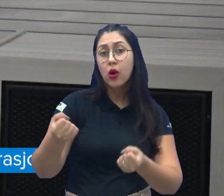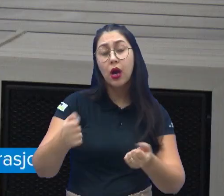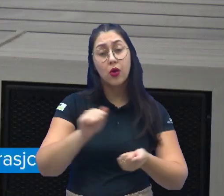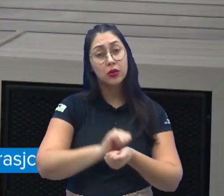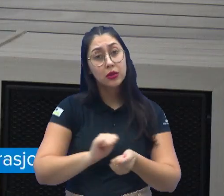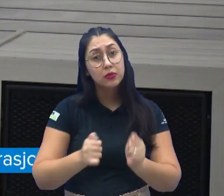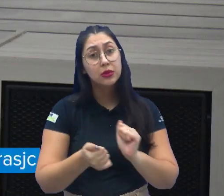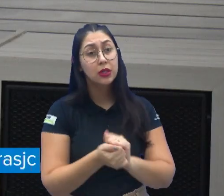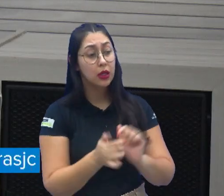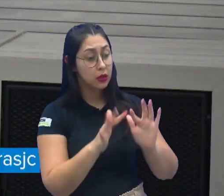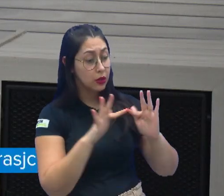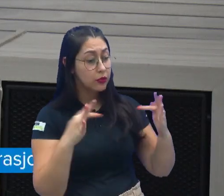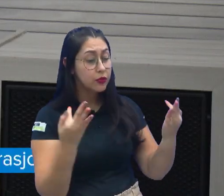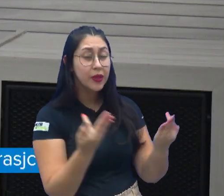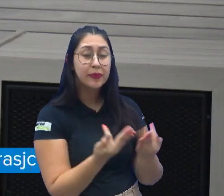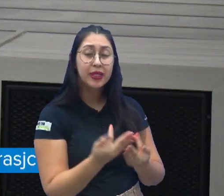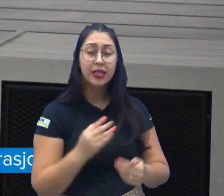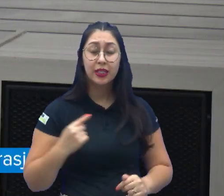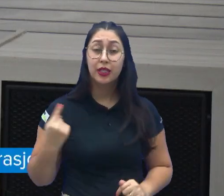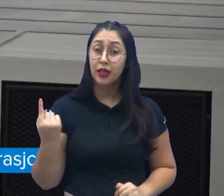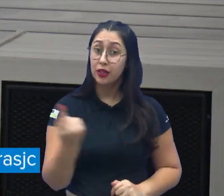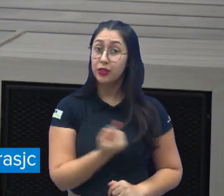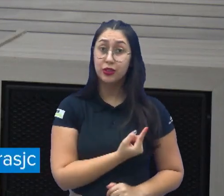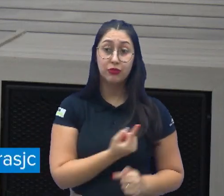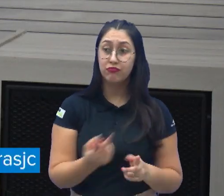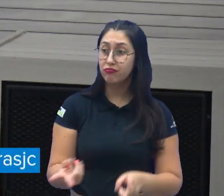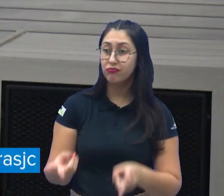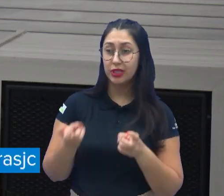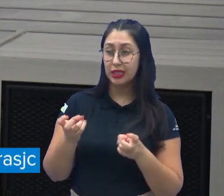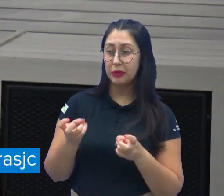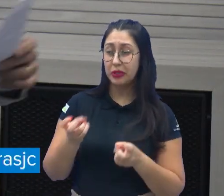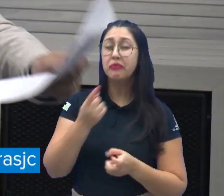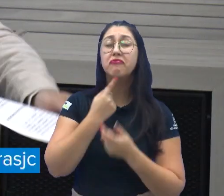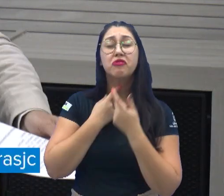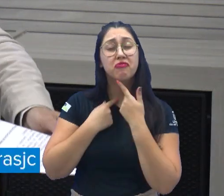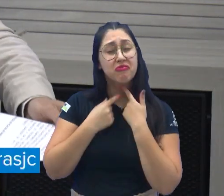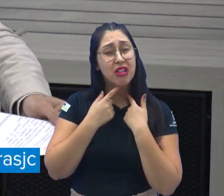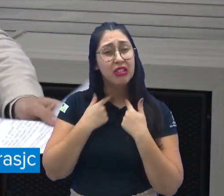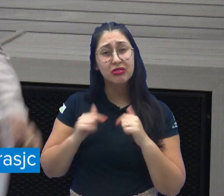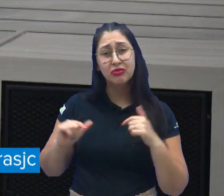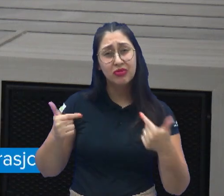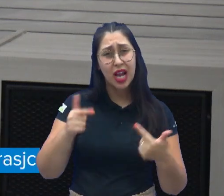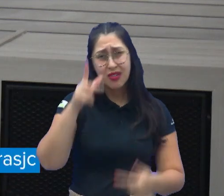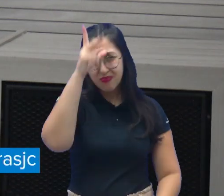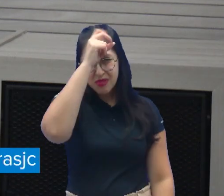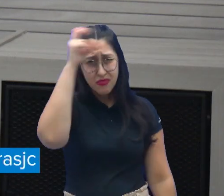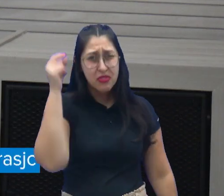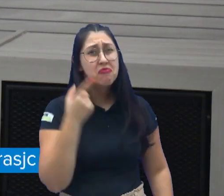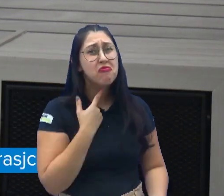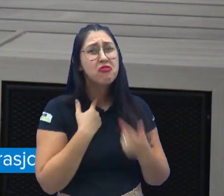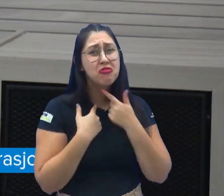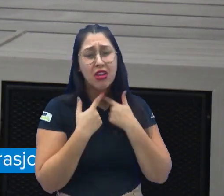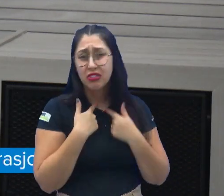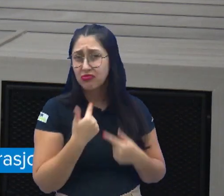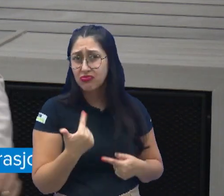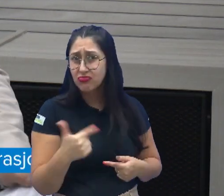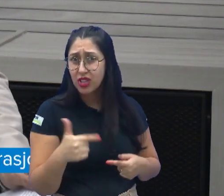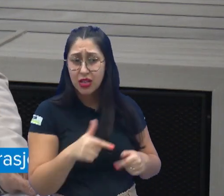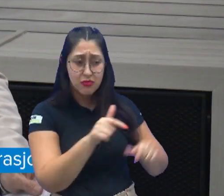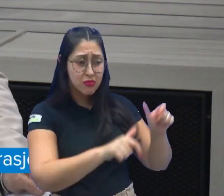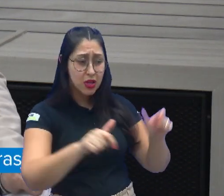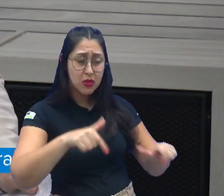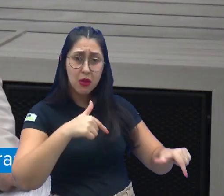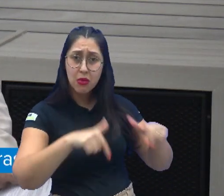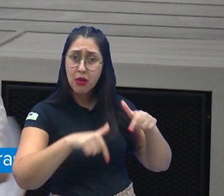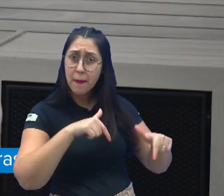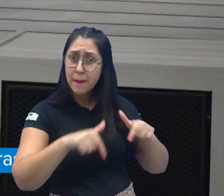seus familiares, e a gente não vê uma vontade. Não sei se volta a vontade do prefeito, de algumas pessoas que trabalham lá, de algumas pessoas